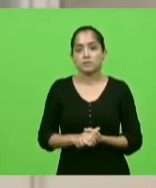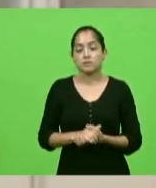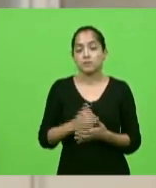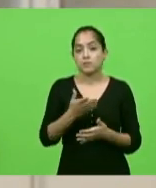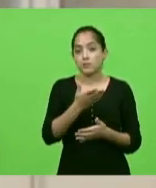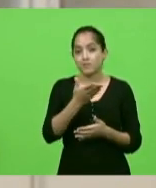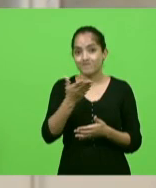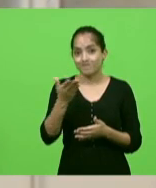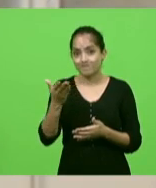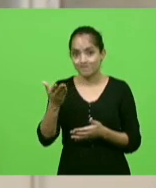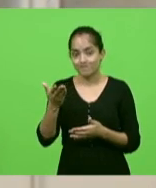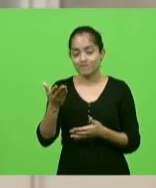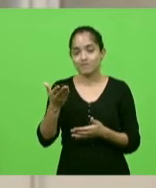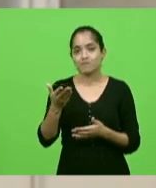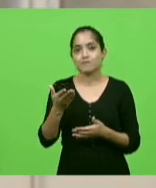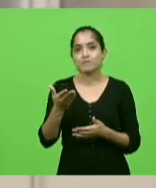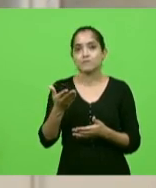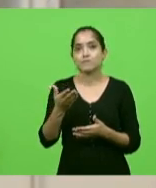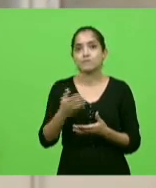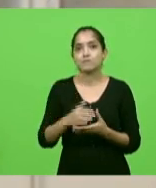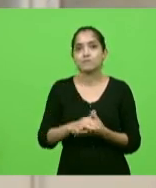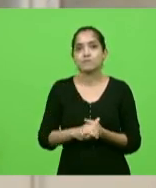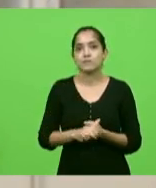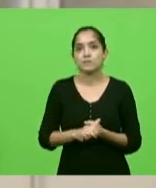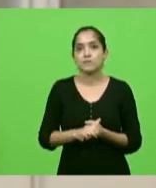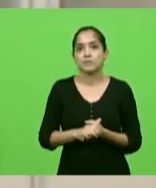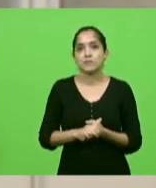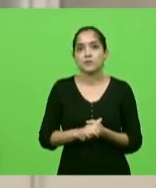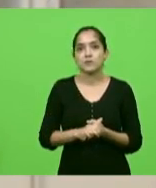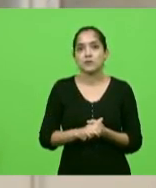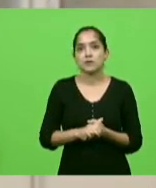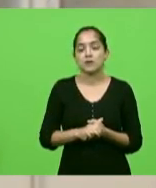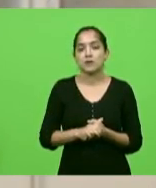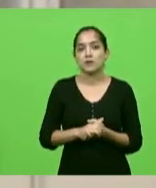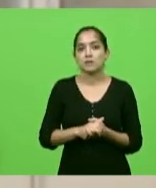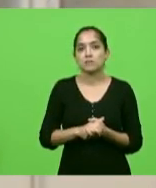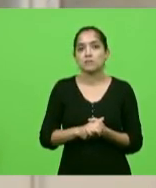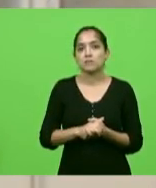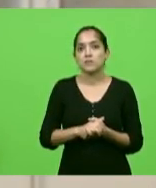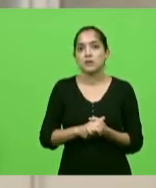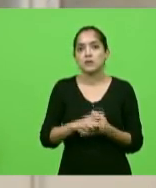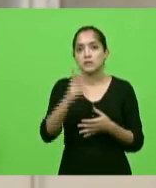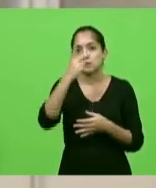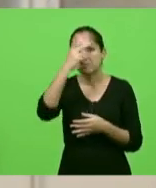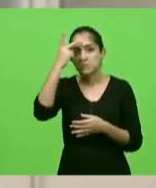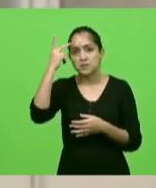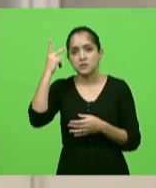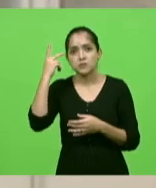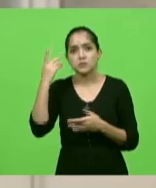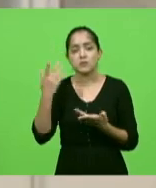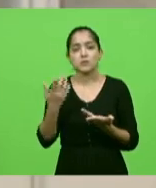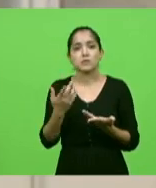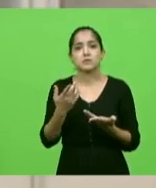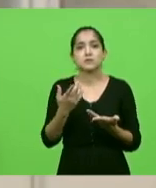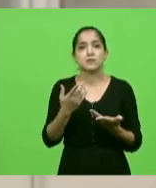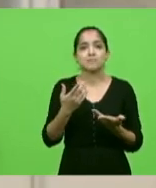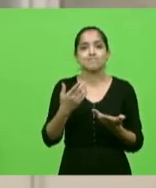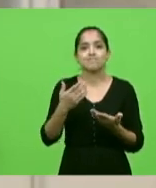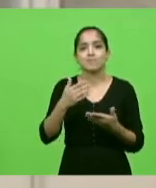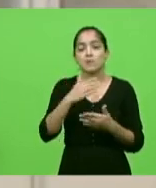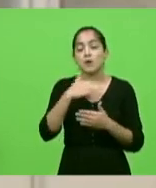e por aqueles Olá irmãos e o que desse plano